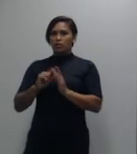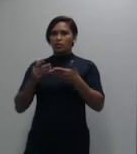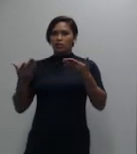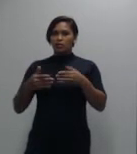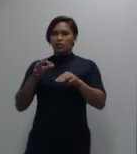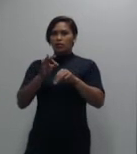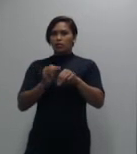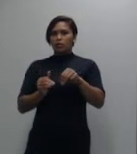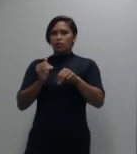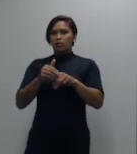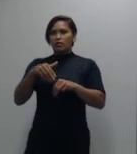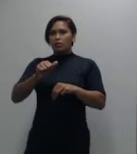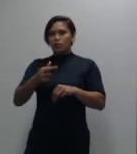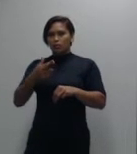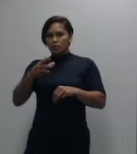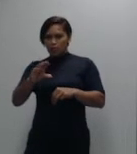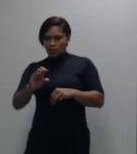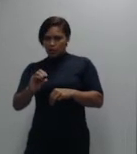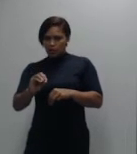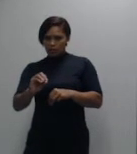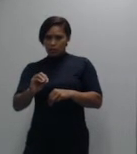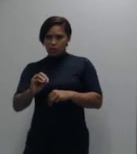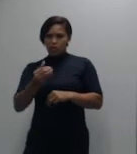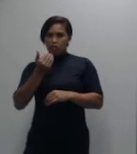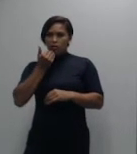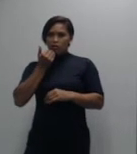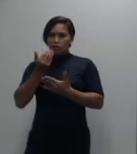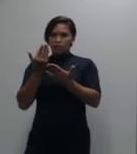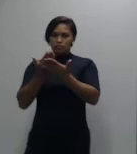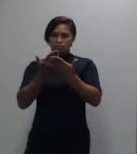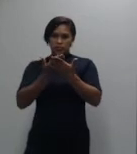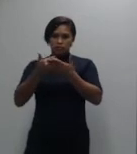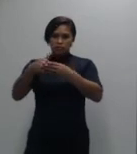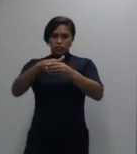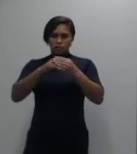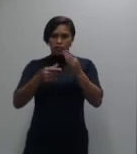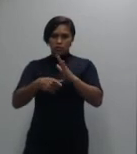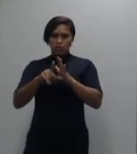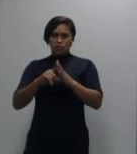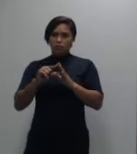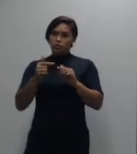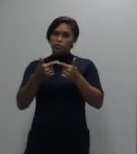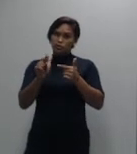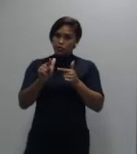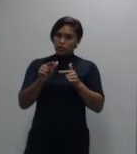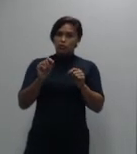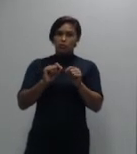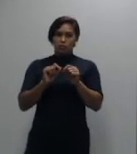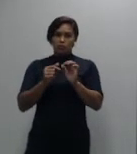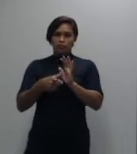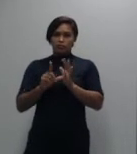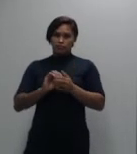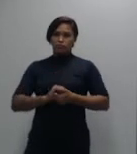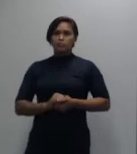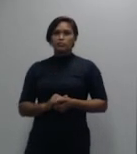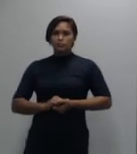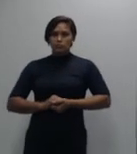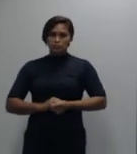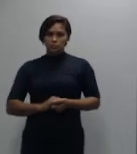Ministro Mauro Campbell eu para pedir visto antecipada se algum colega não fizeram a Olá